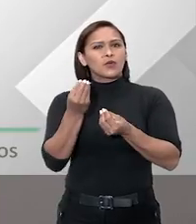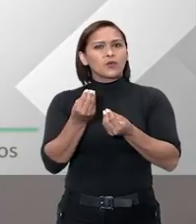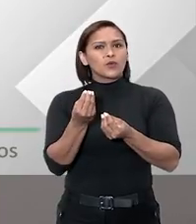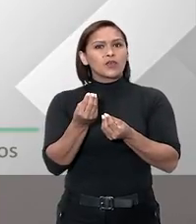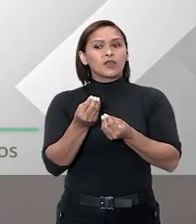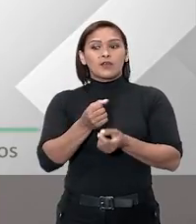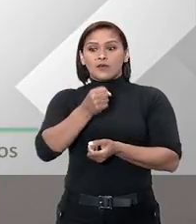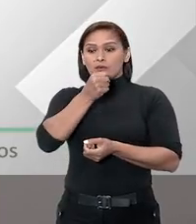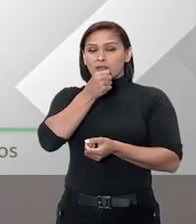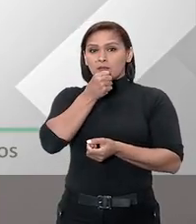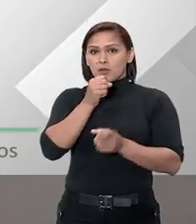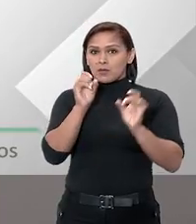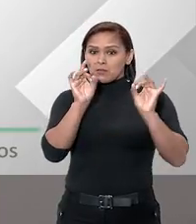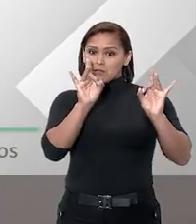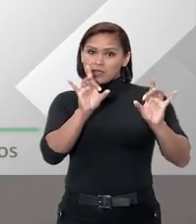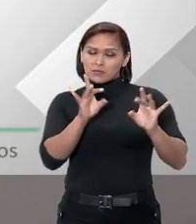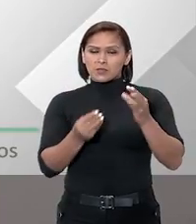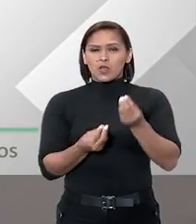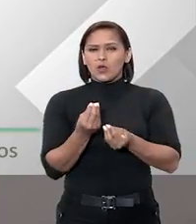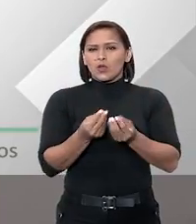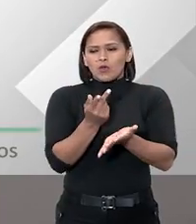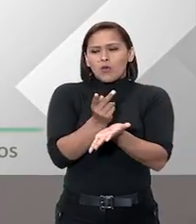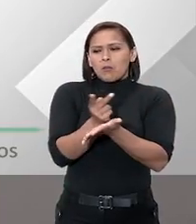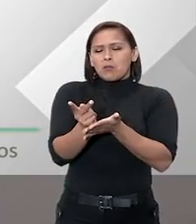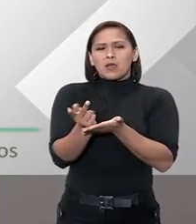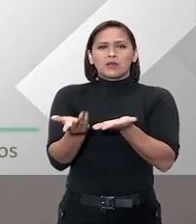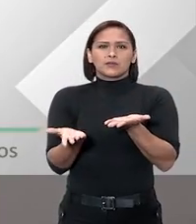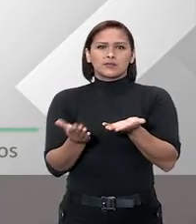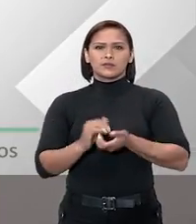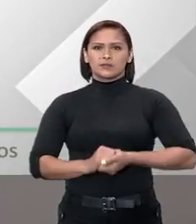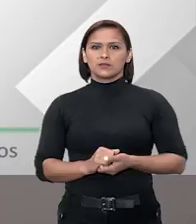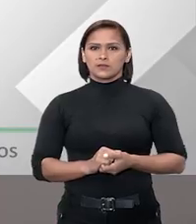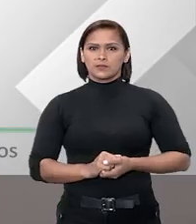é do depoimento especial e como é que se dá a aplicação.